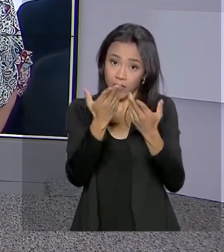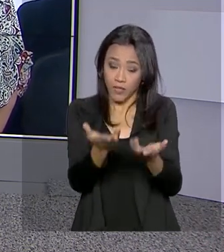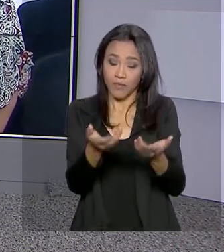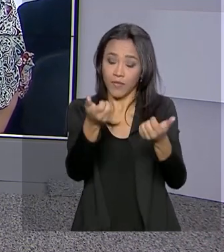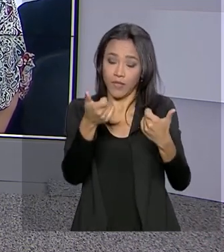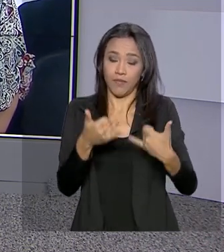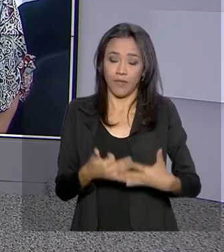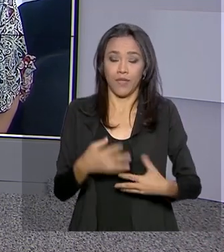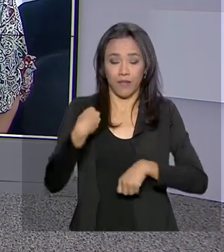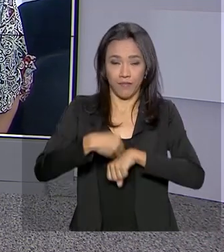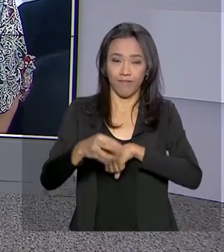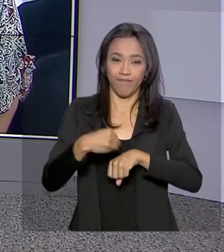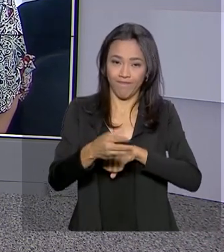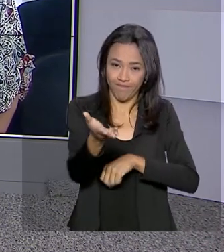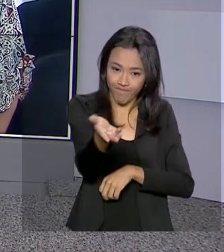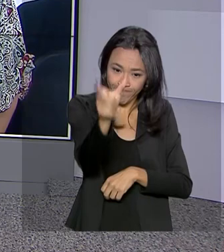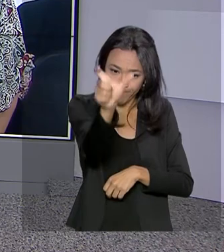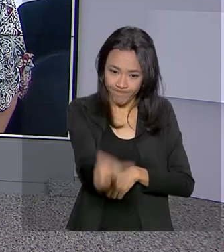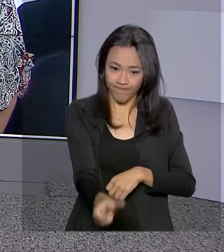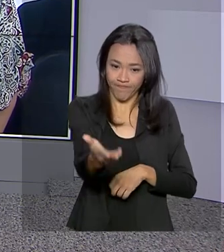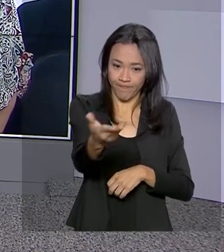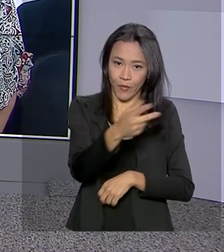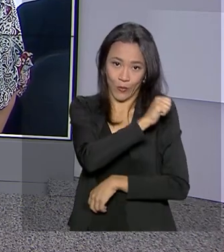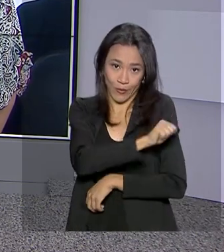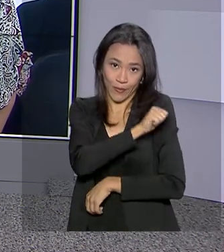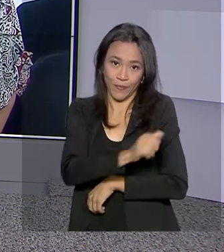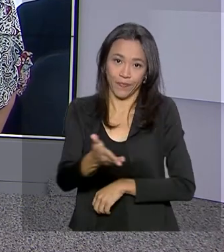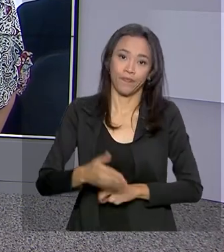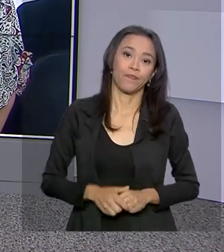Rio de Janeiro, tem as informações para a gente. Bom dia, Terezo.